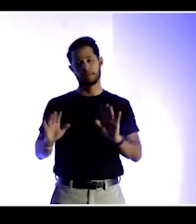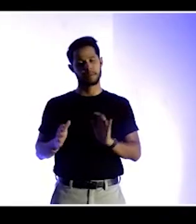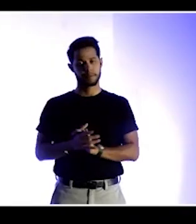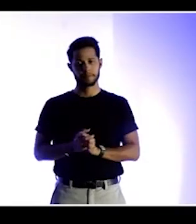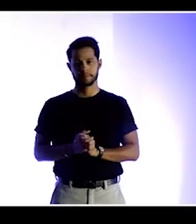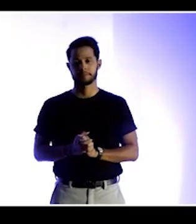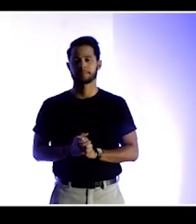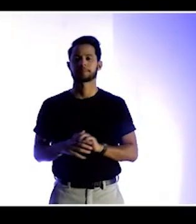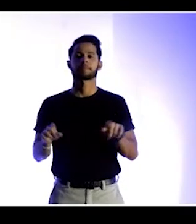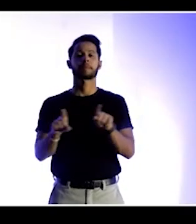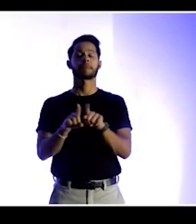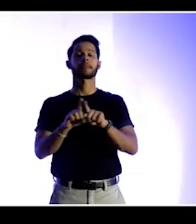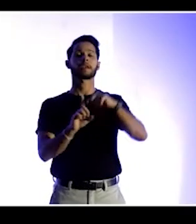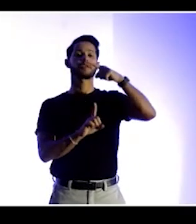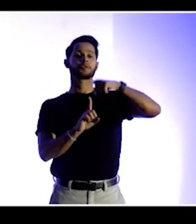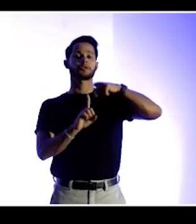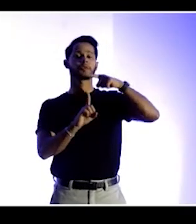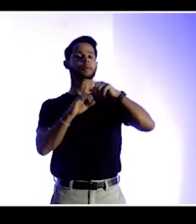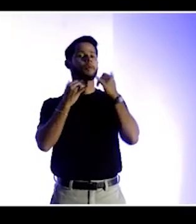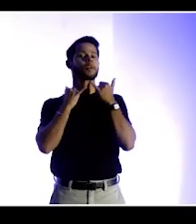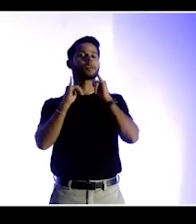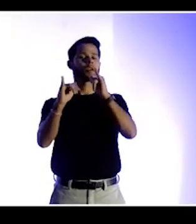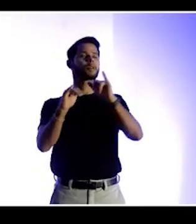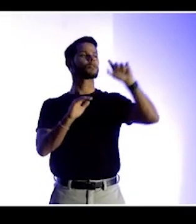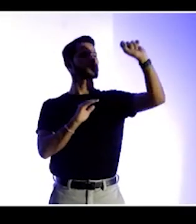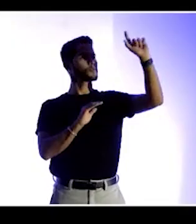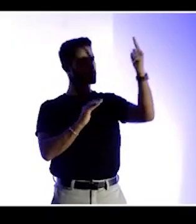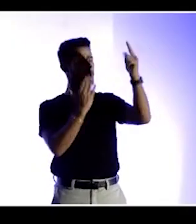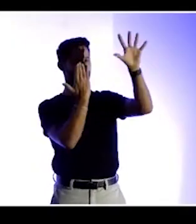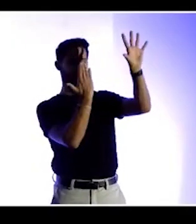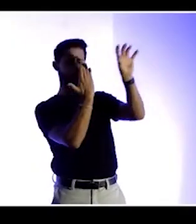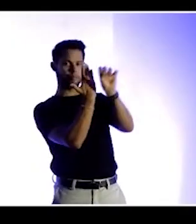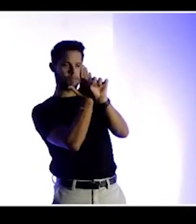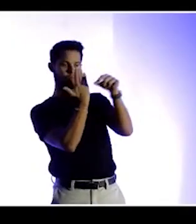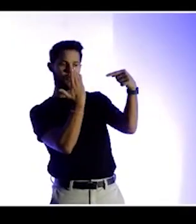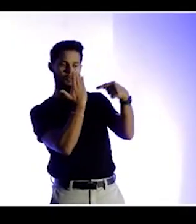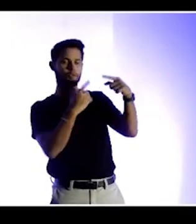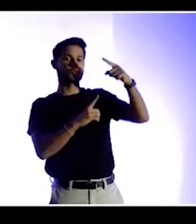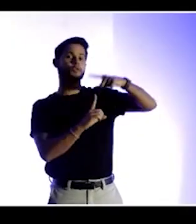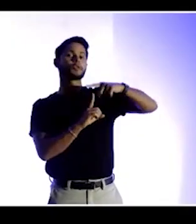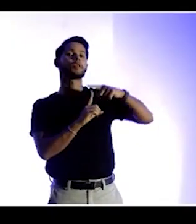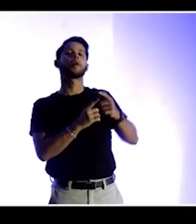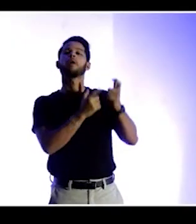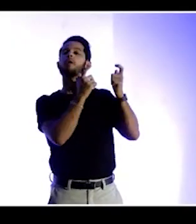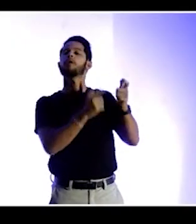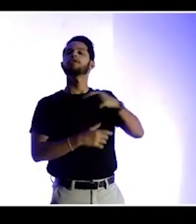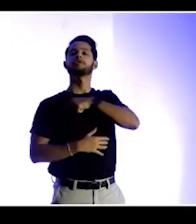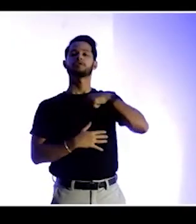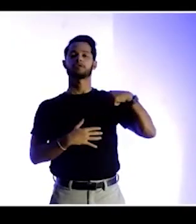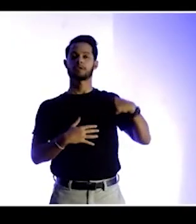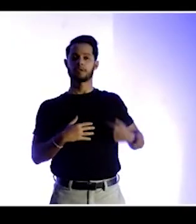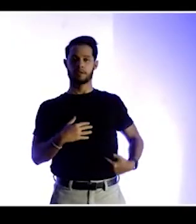Então, fotovoltaico agora, essas próximas imagens são todas na China. Tá? Essa aqui é uma usina híbrida solar eólico Tudo